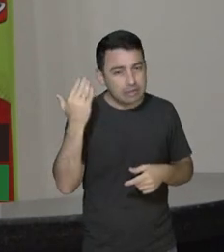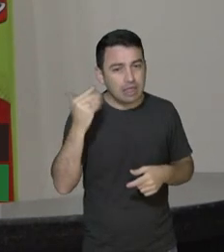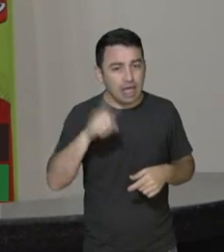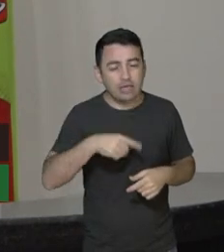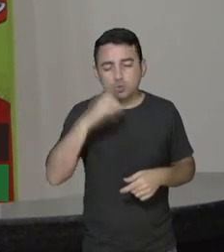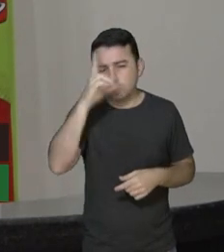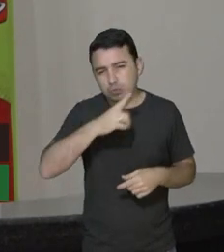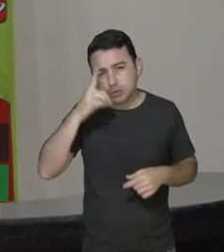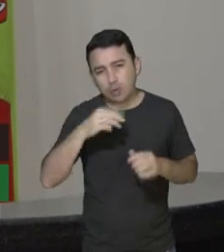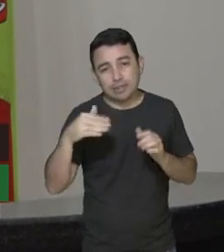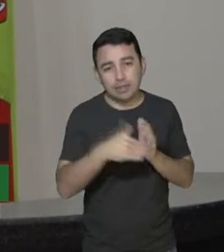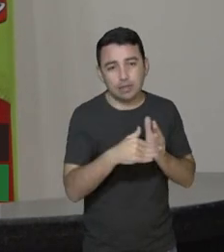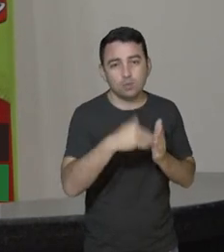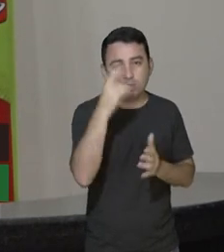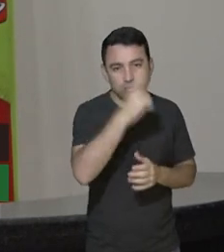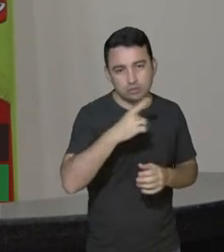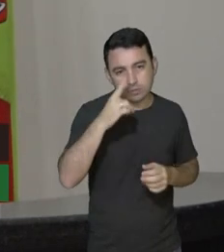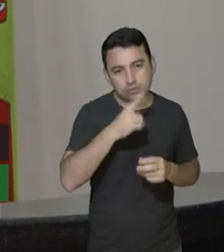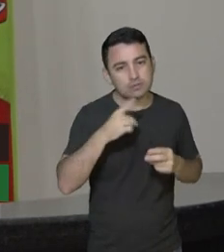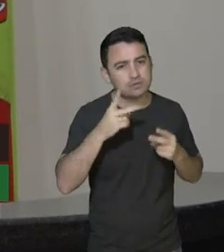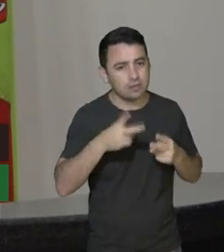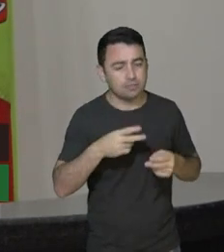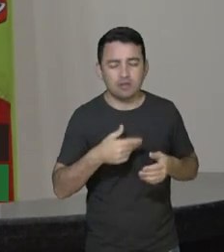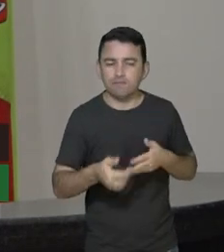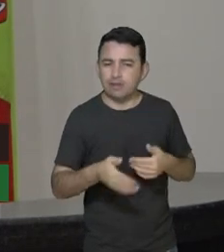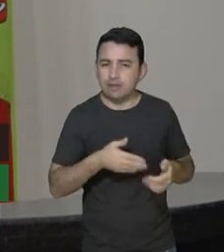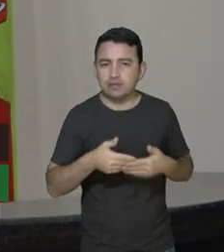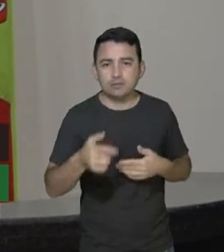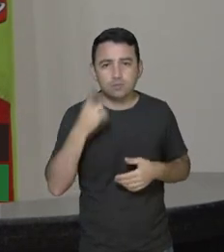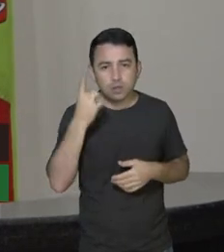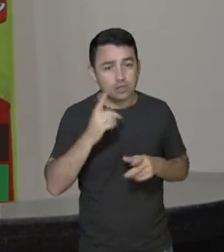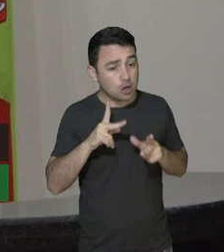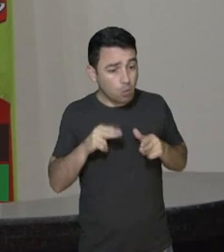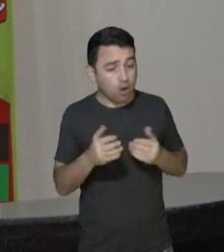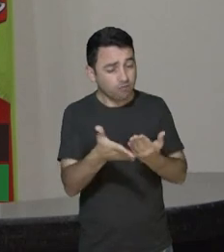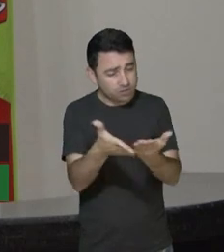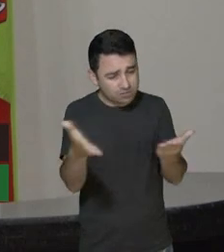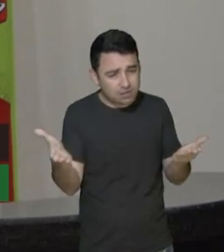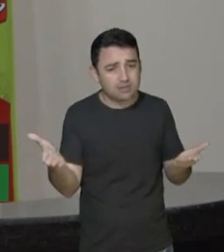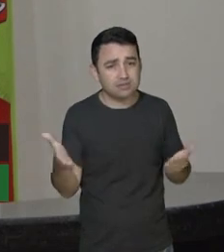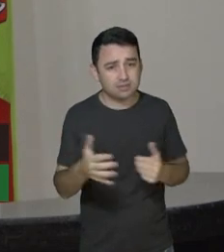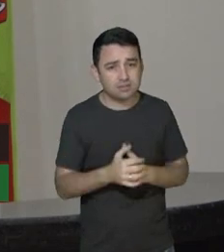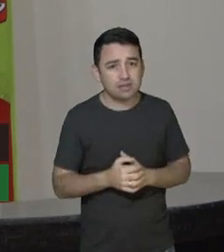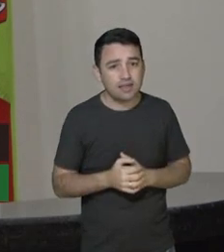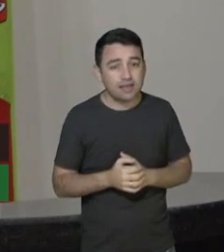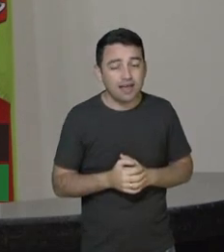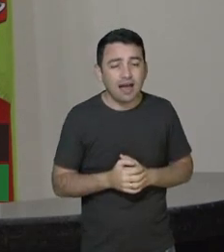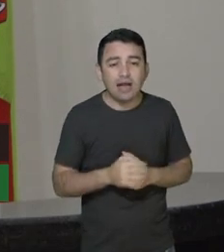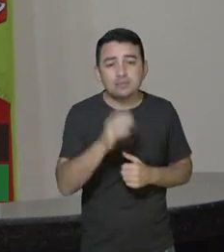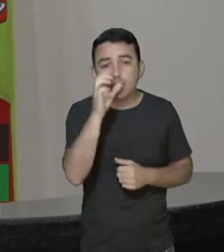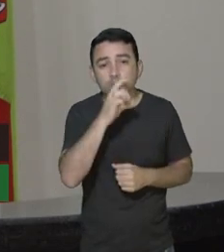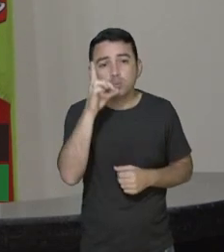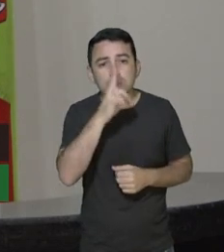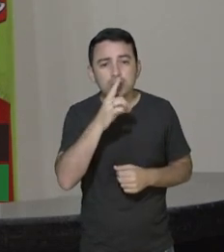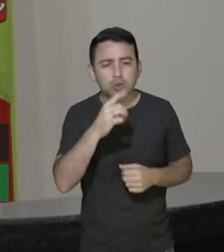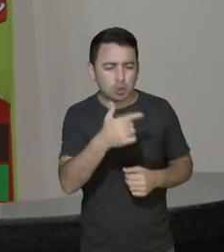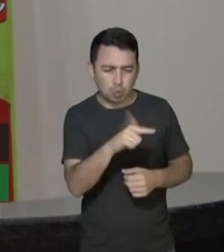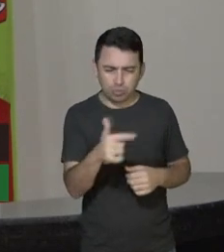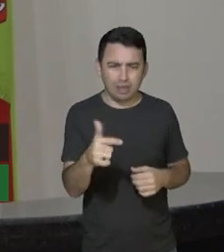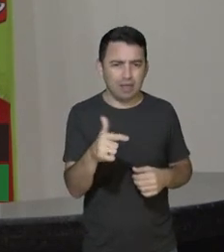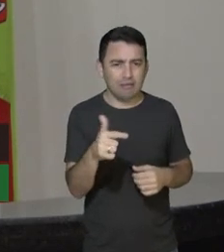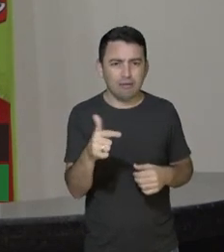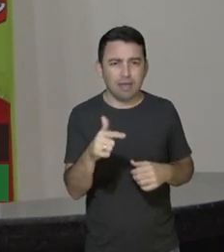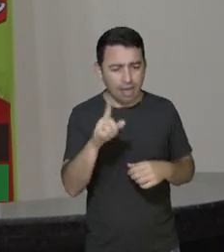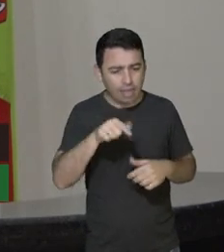a domingo, mesmo sendo parlamentar, como todos vocês aqui. Chega fim de semana, ninguém tem fim de semana,